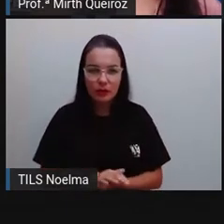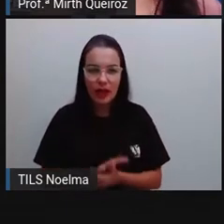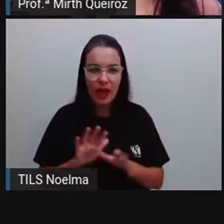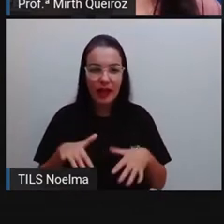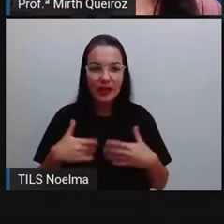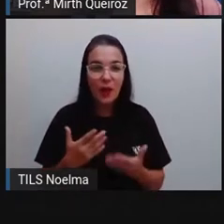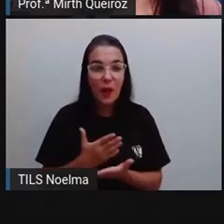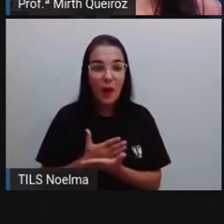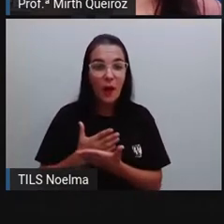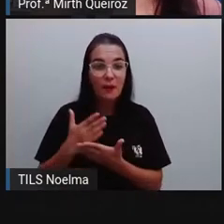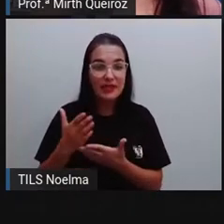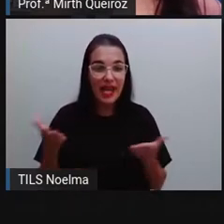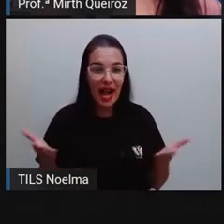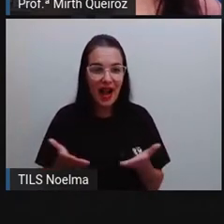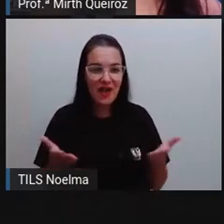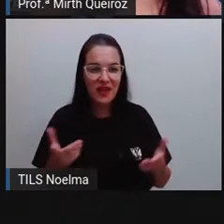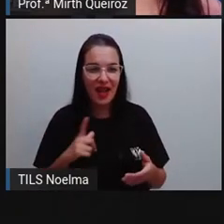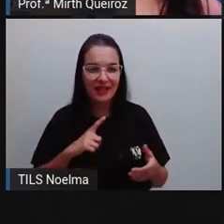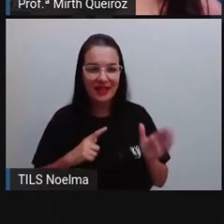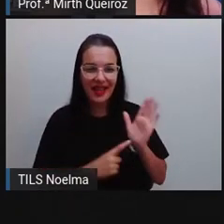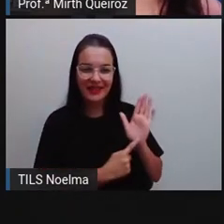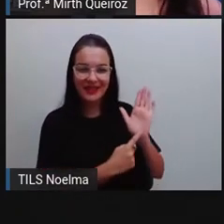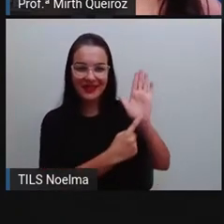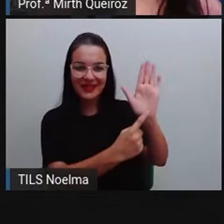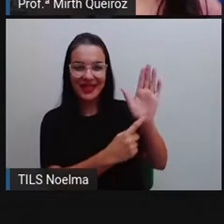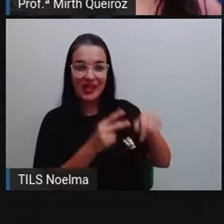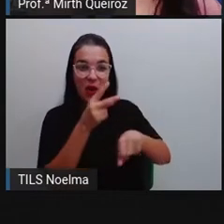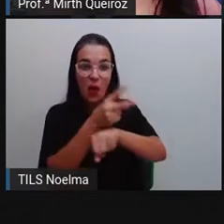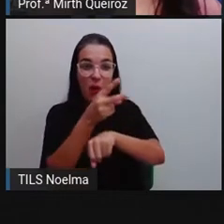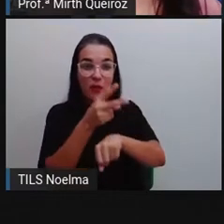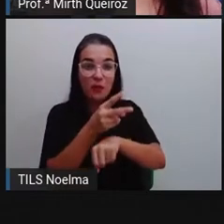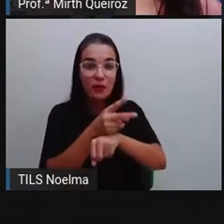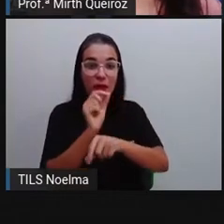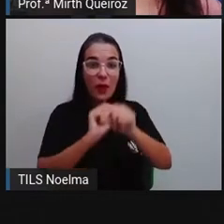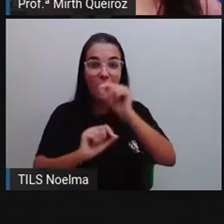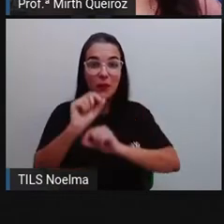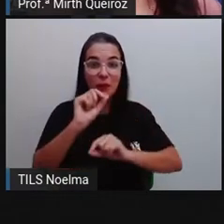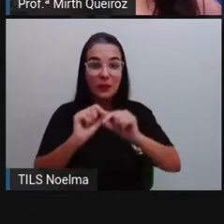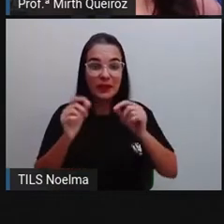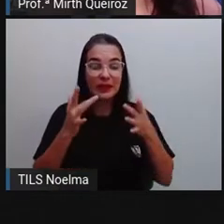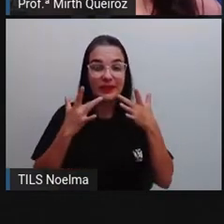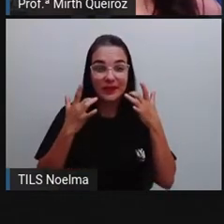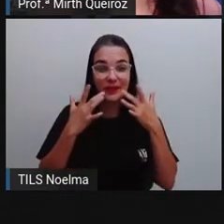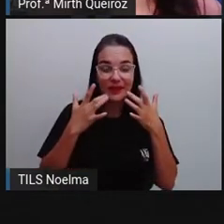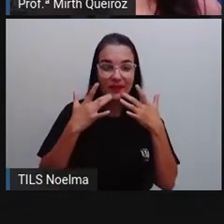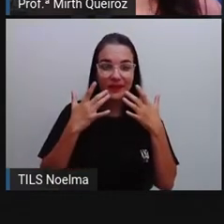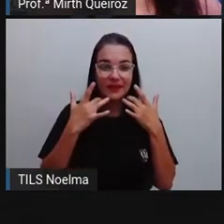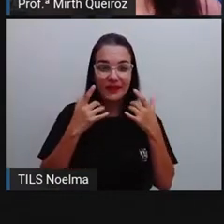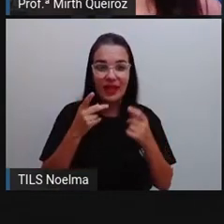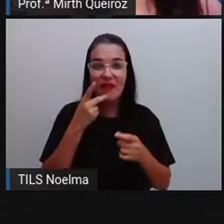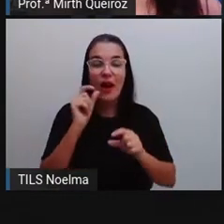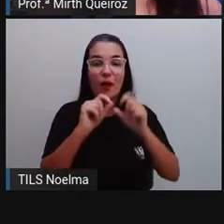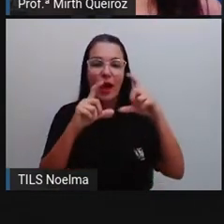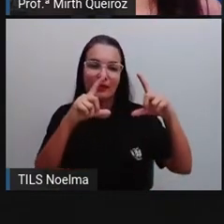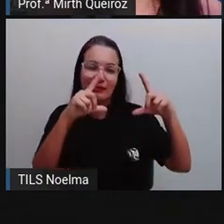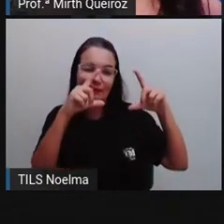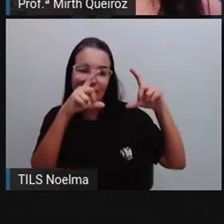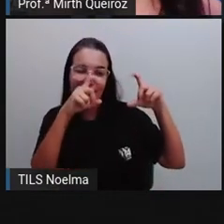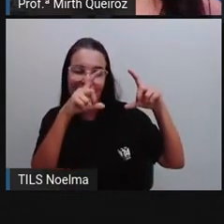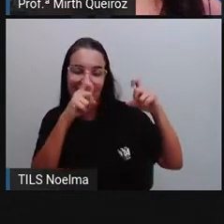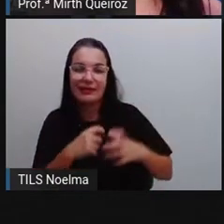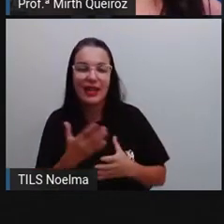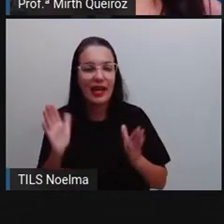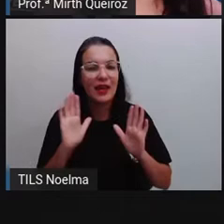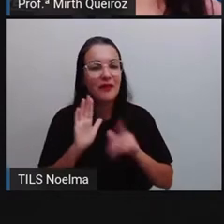para a gente começar, eu trouxe para vocês uma animação que vai falar sobre a câmera fotográfica. E